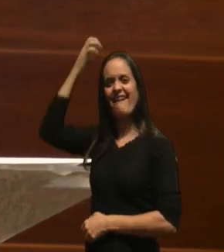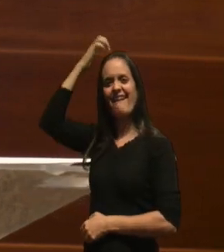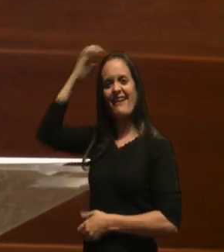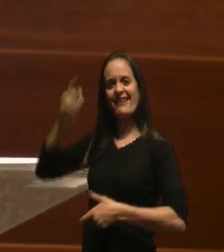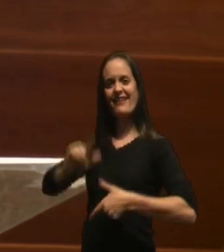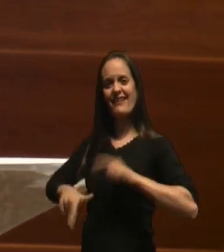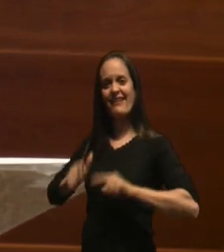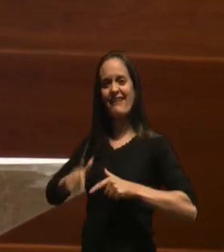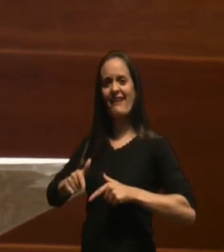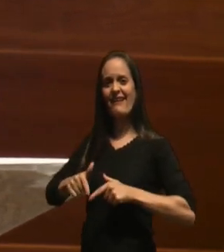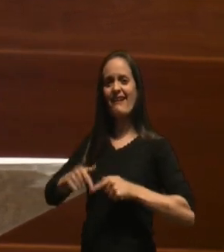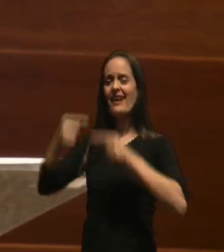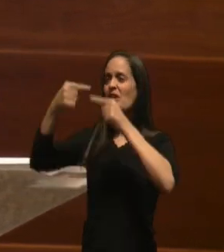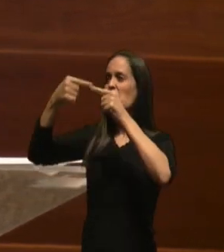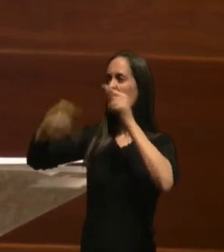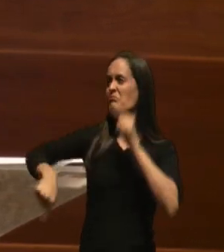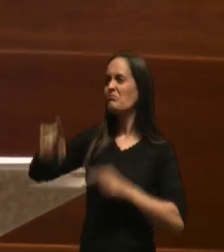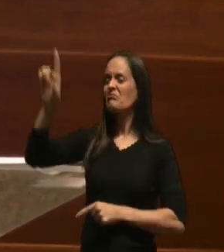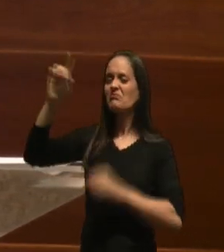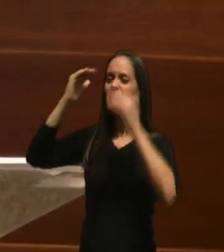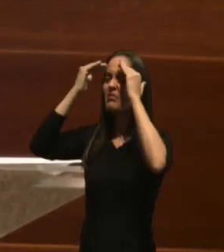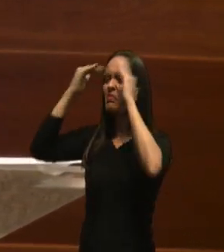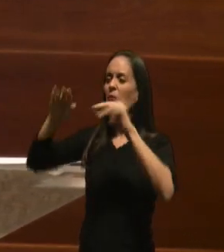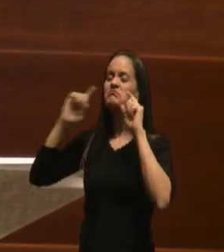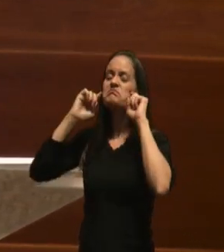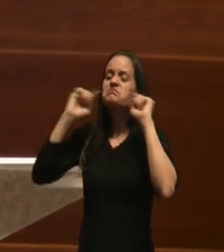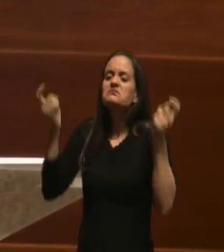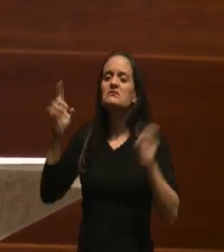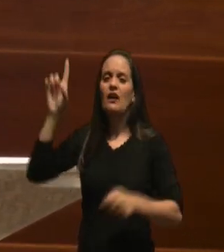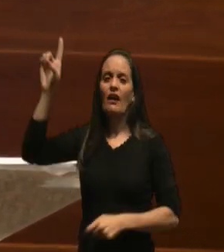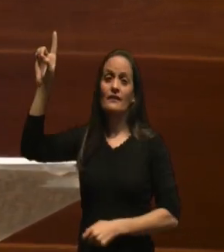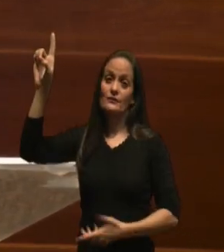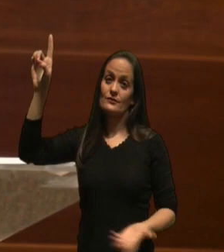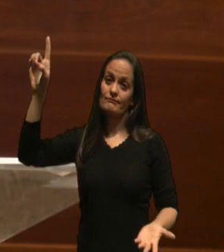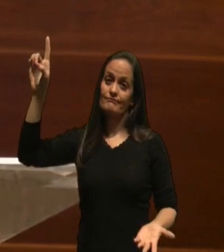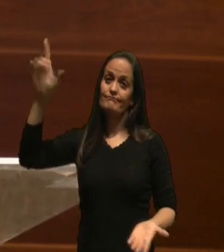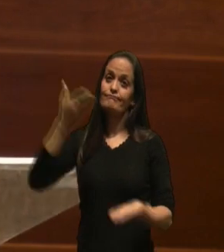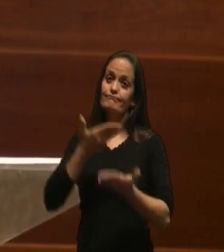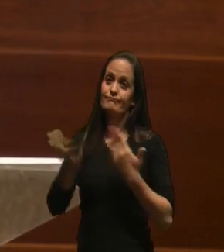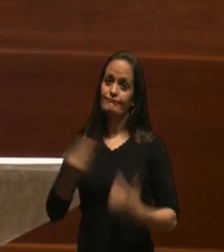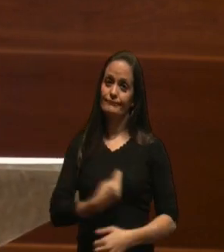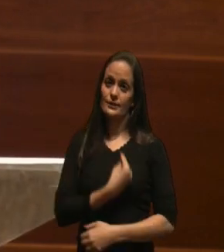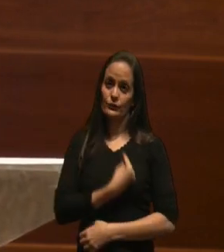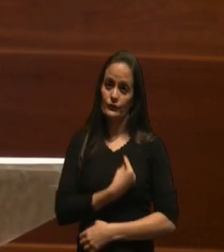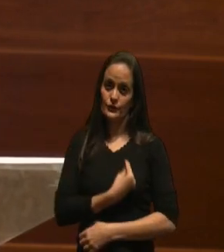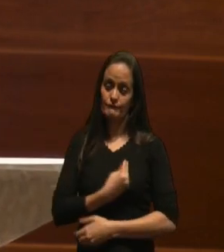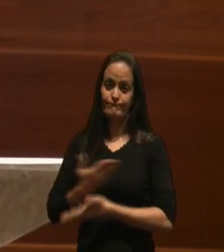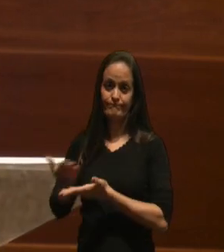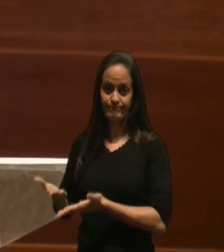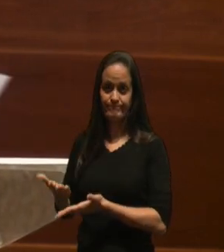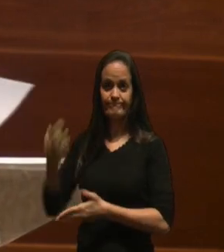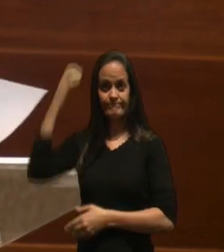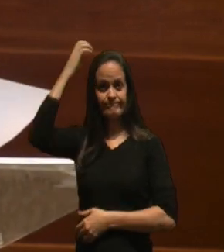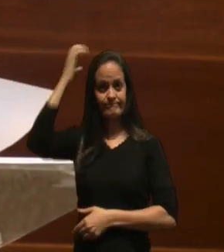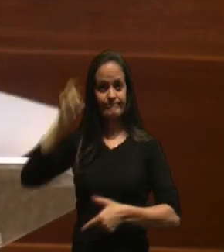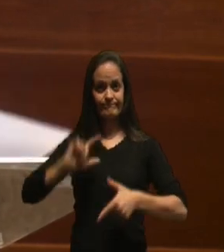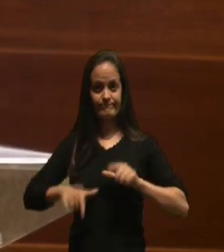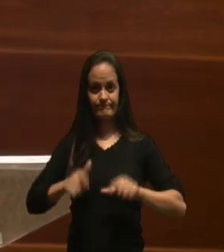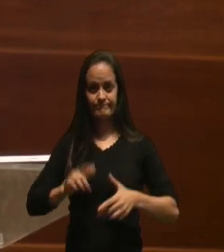a Deus e perdeu a sua vida. Eu concluo neste momento, meus queridos